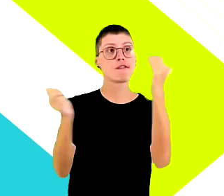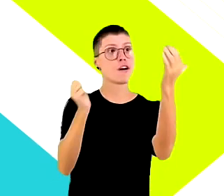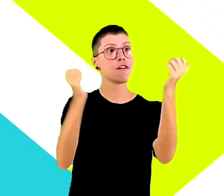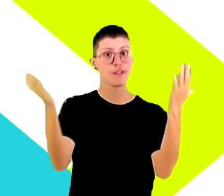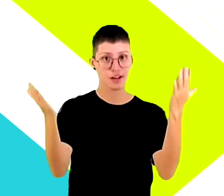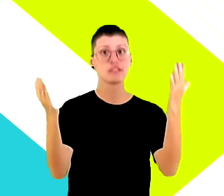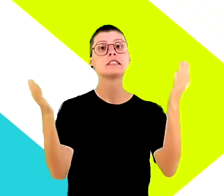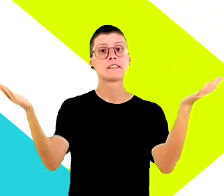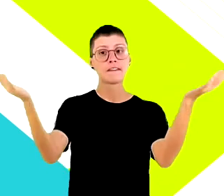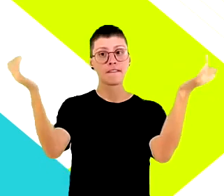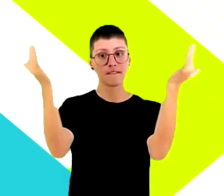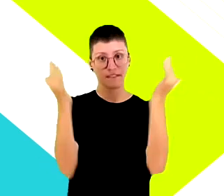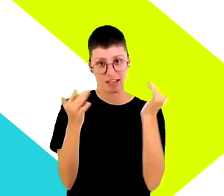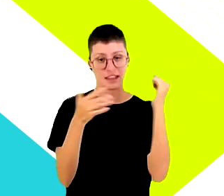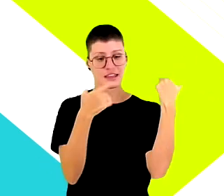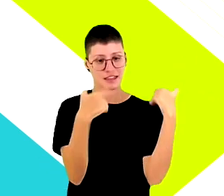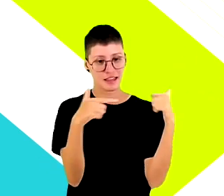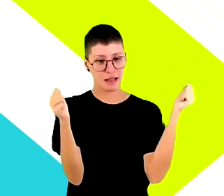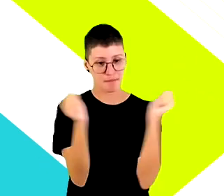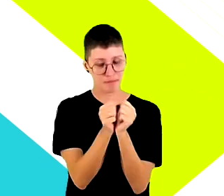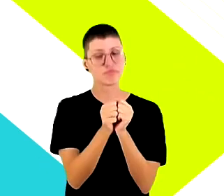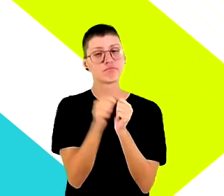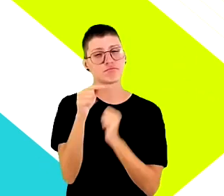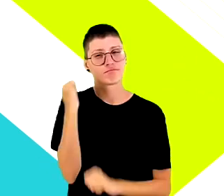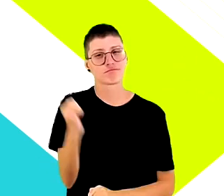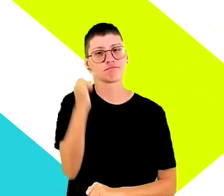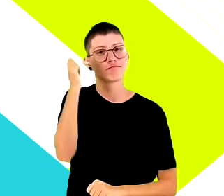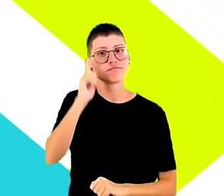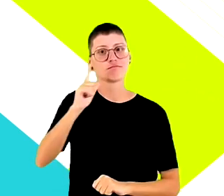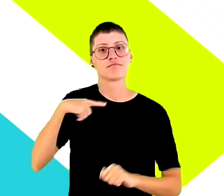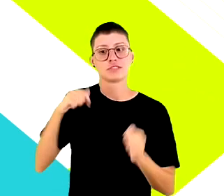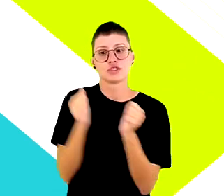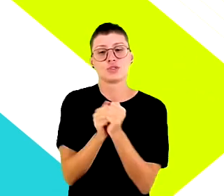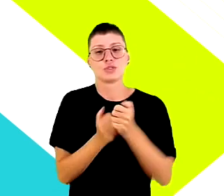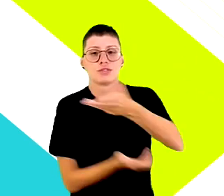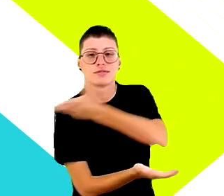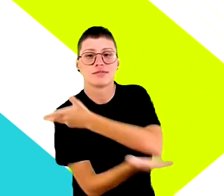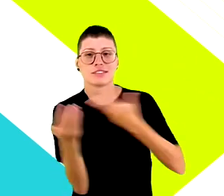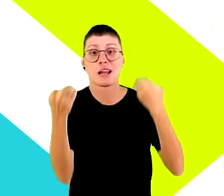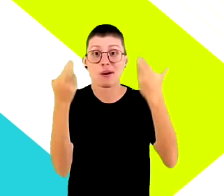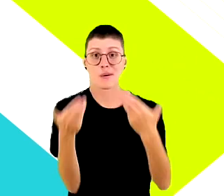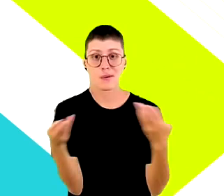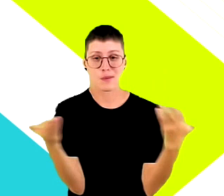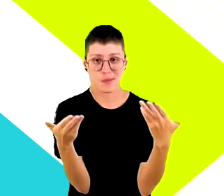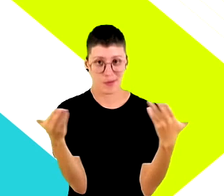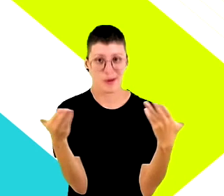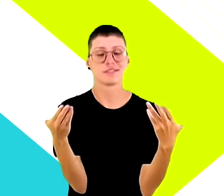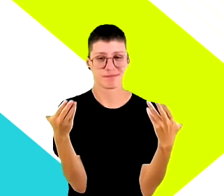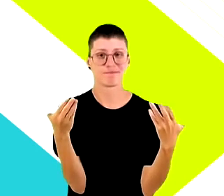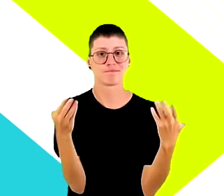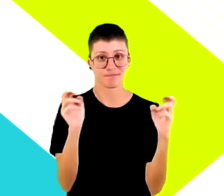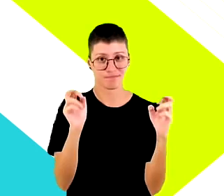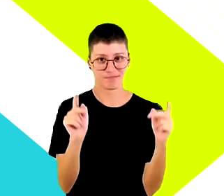soft skills é fundamental para que eles possam vir para um ambiente como o da Raizen. E a gente tem